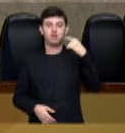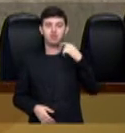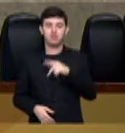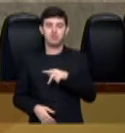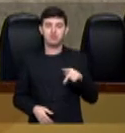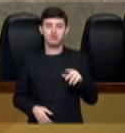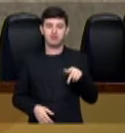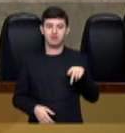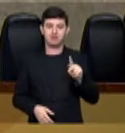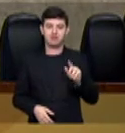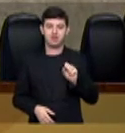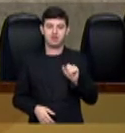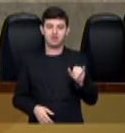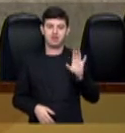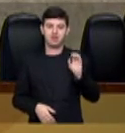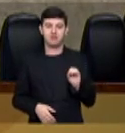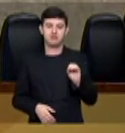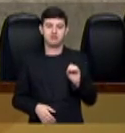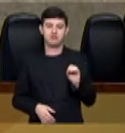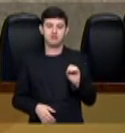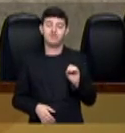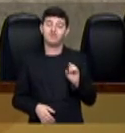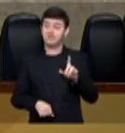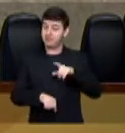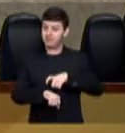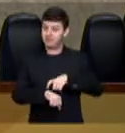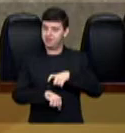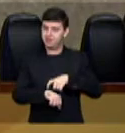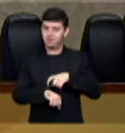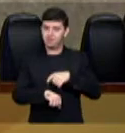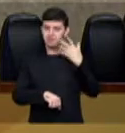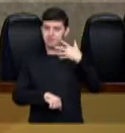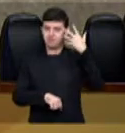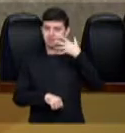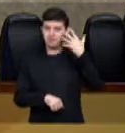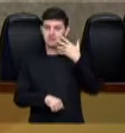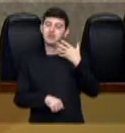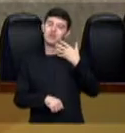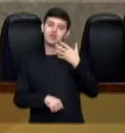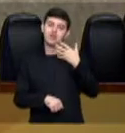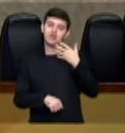Scarpinella. A senhoria também disporá do tempo de 6 minutos.